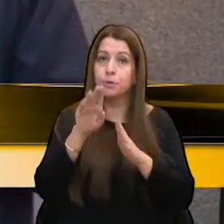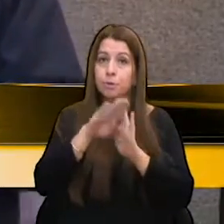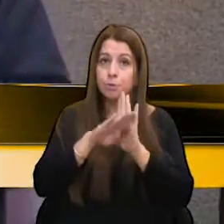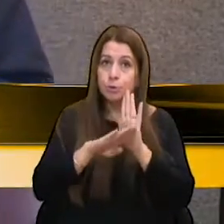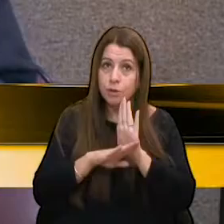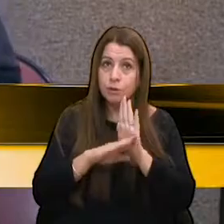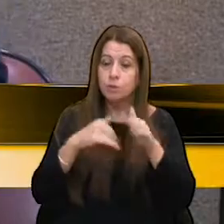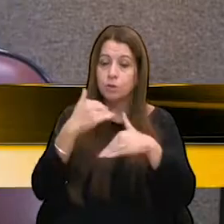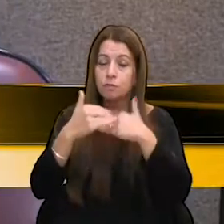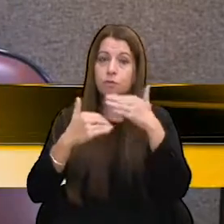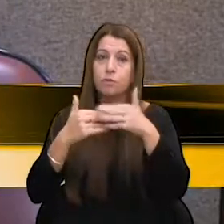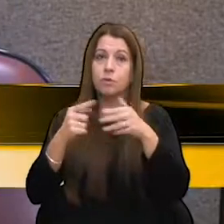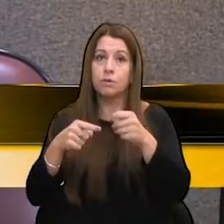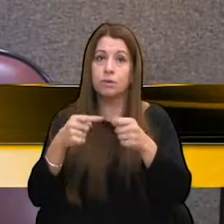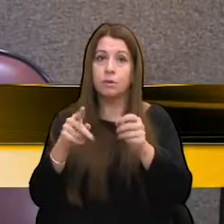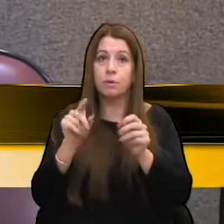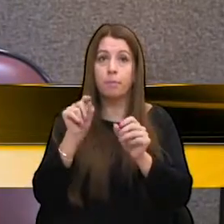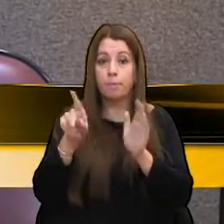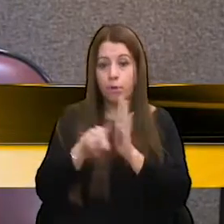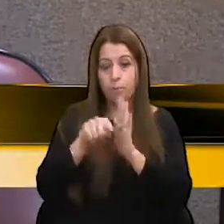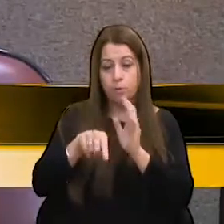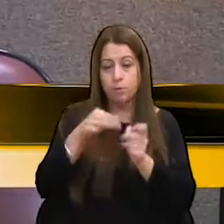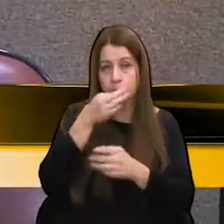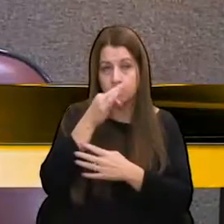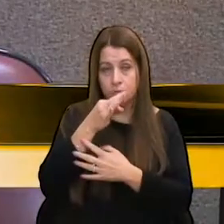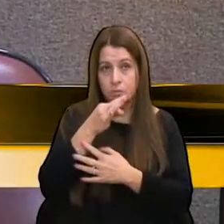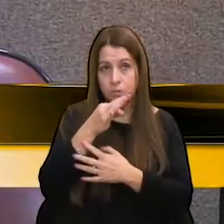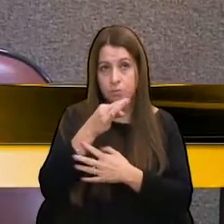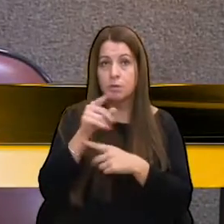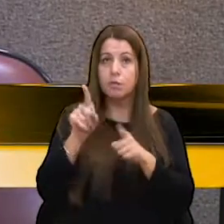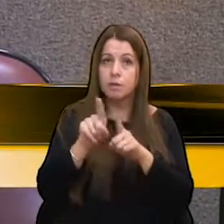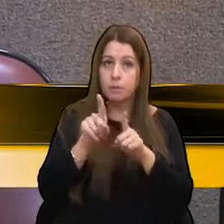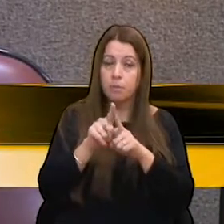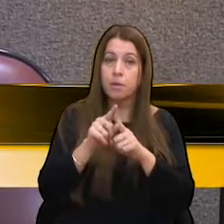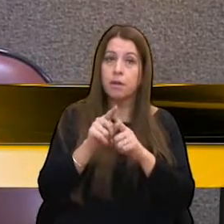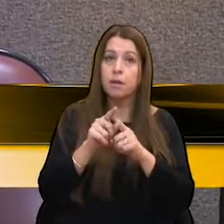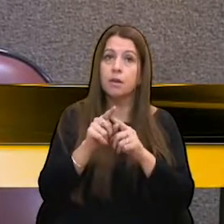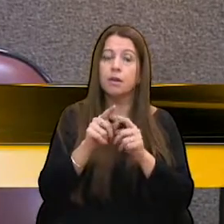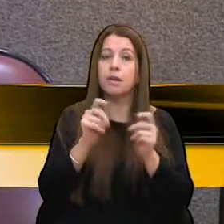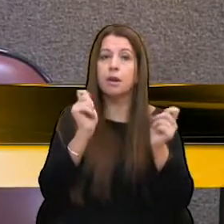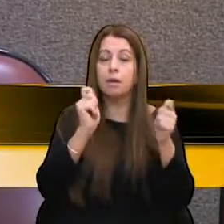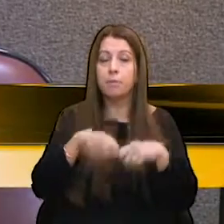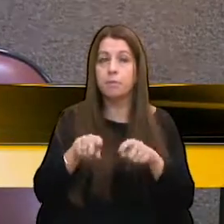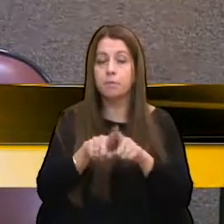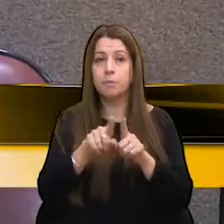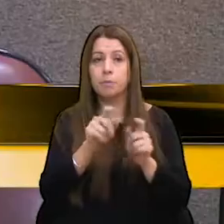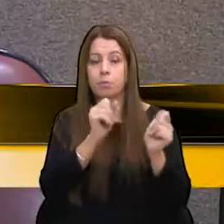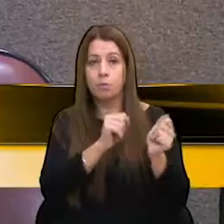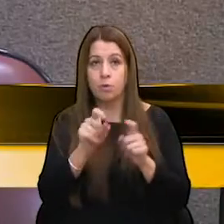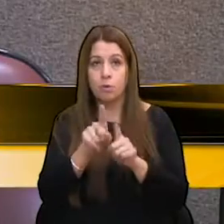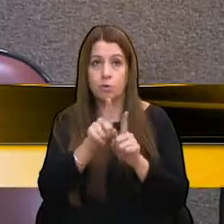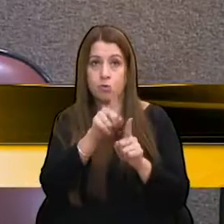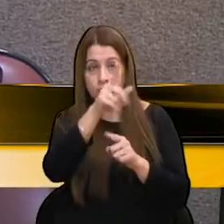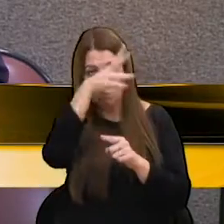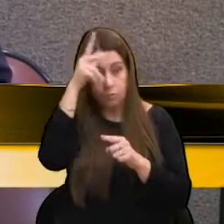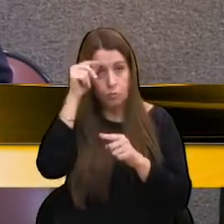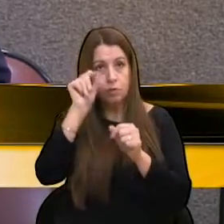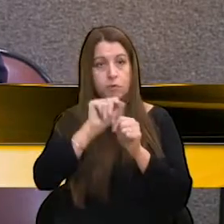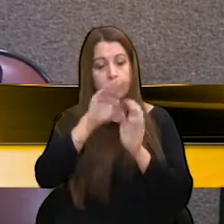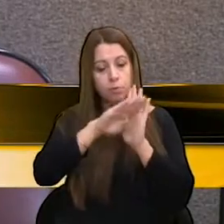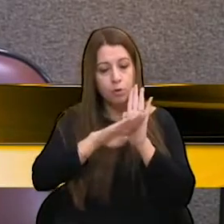programas a serem desenvolvidos pelo município. Assim como compete ao Poder Executivo instituir e executar os